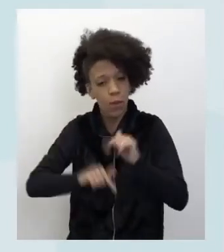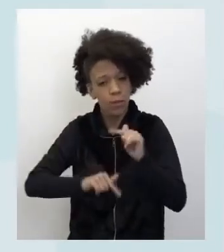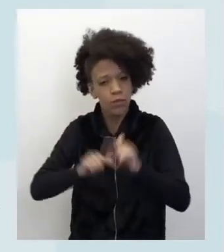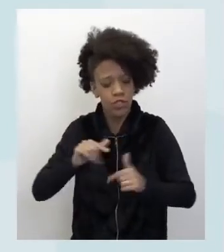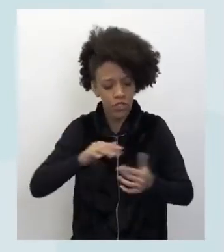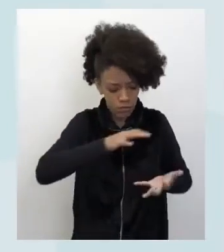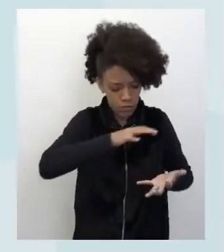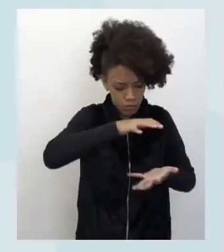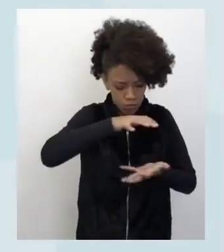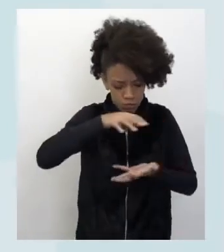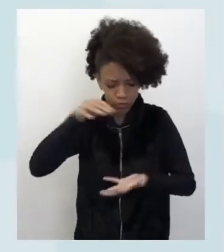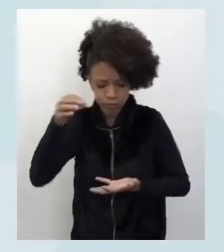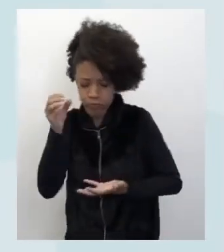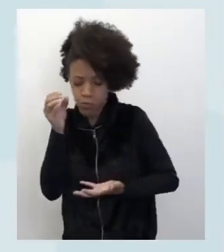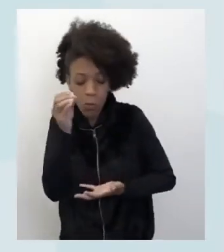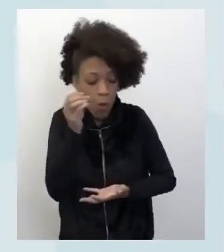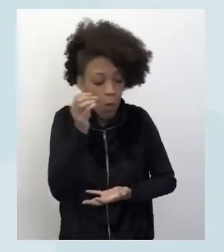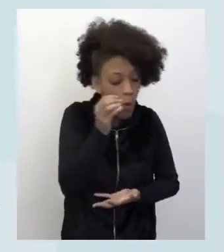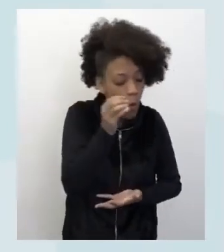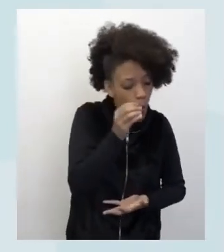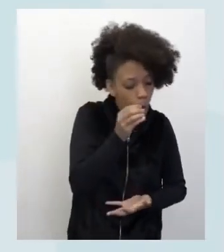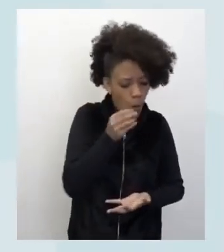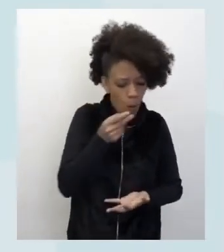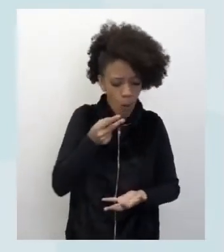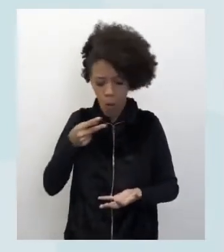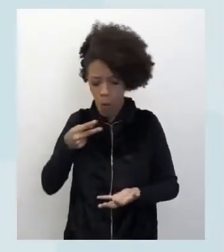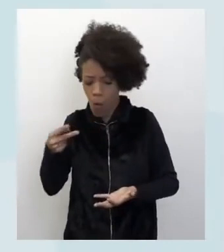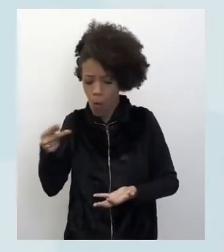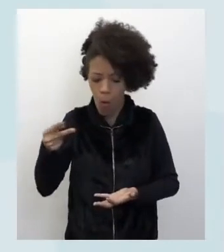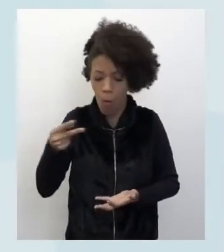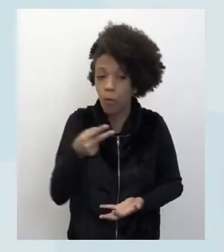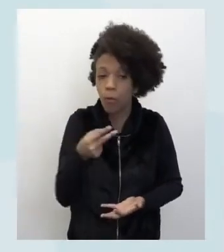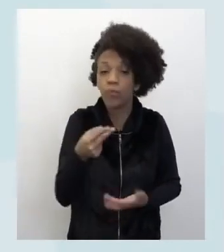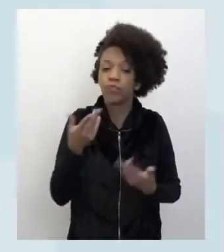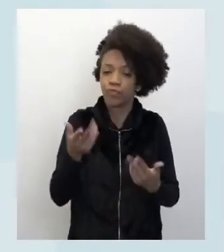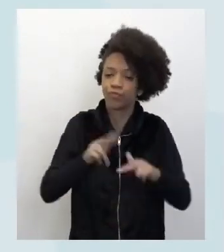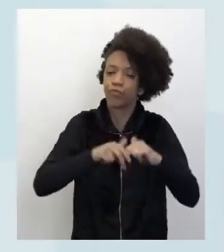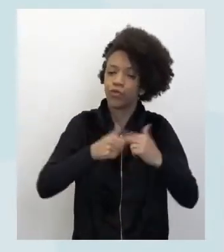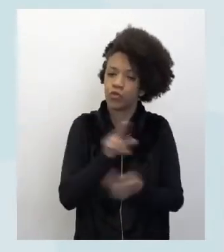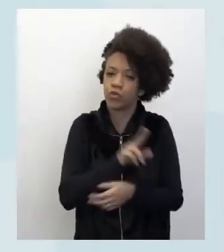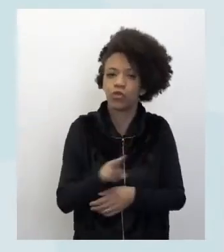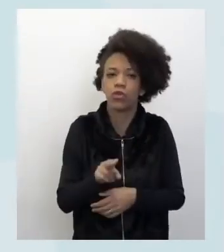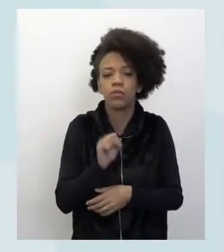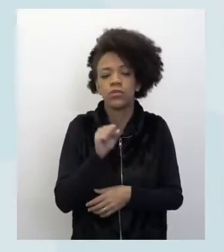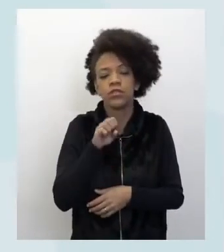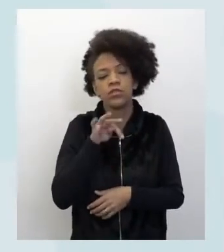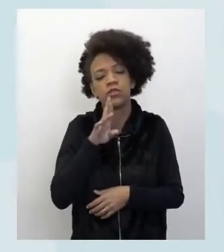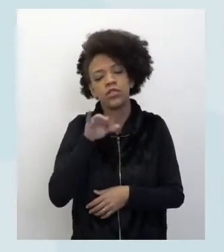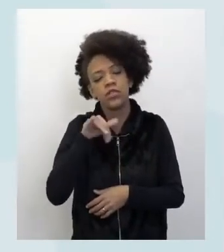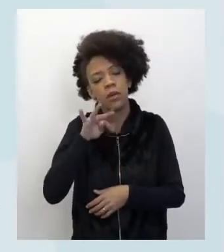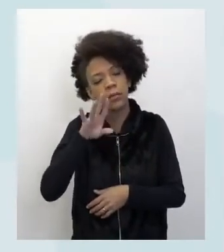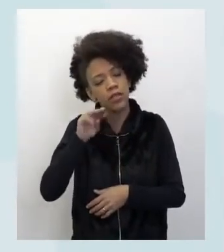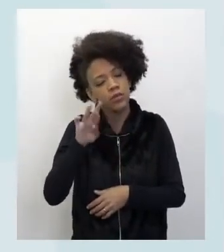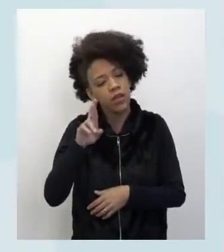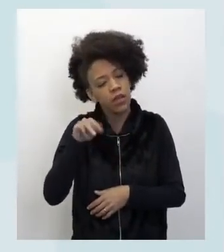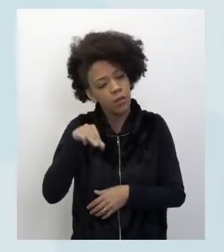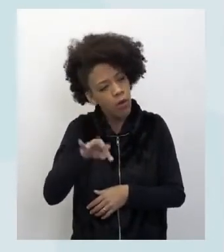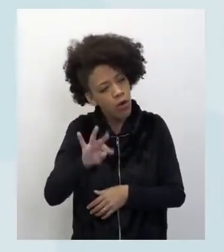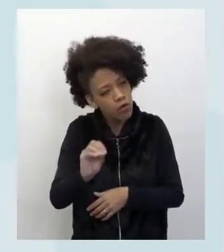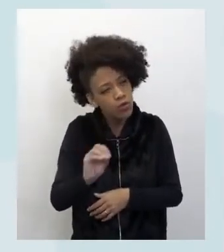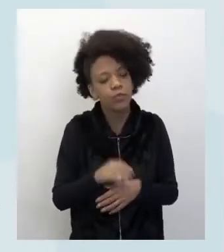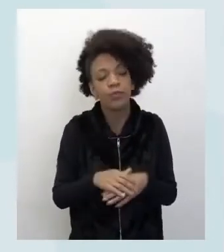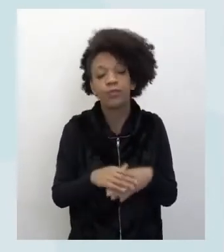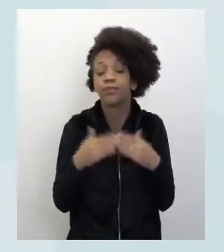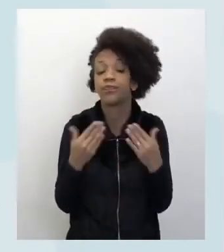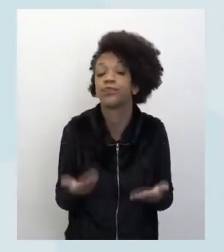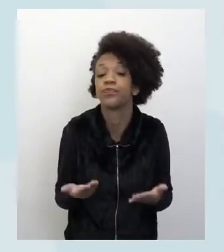terrestres e registradas por sensores remotos, por isso o nome sensoriamento remoto. A energia eletromagnética, utilizada na obtenção dos